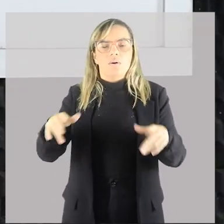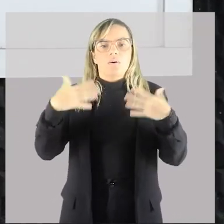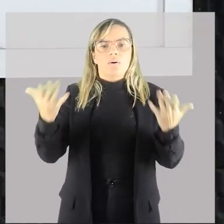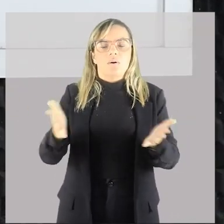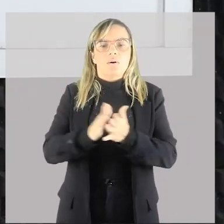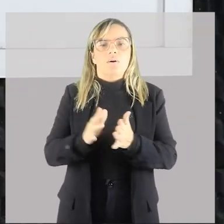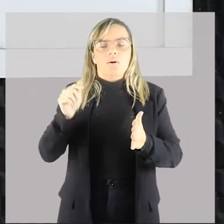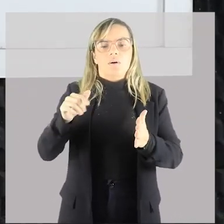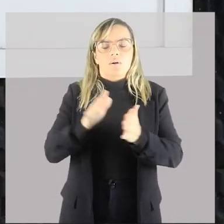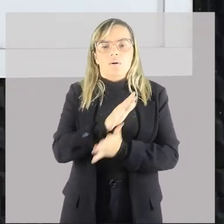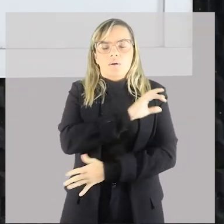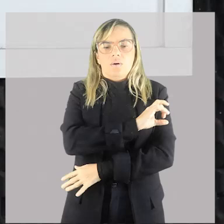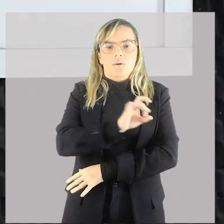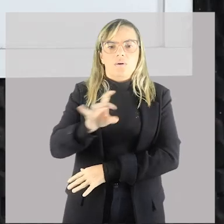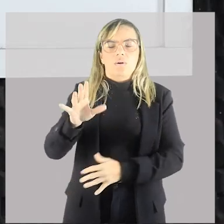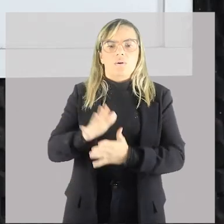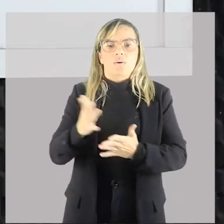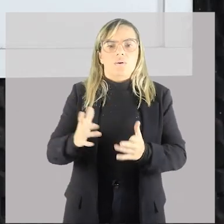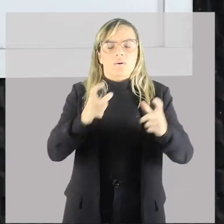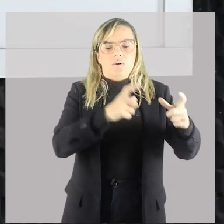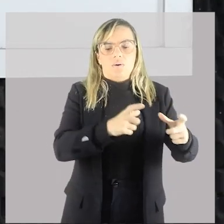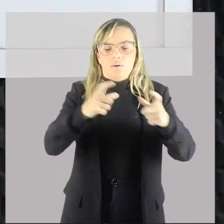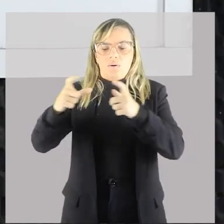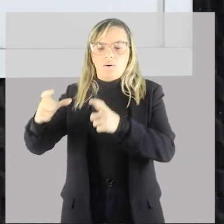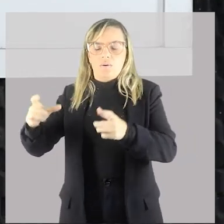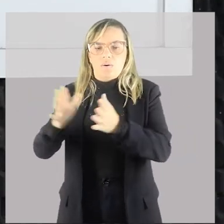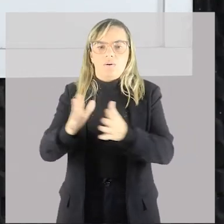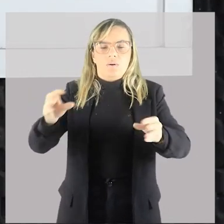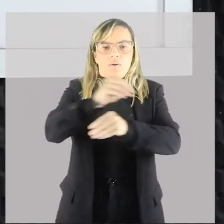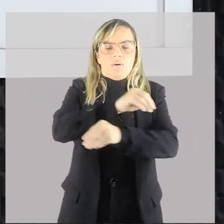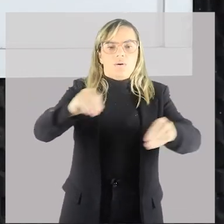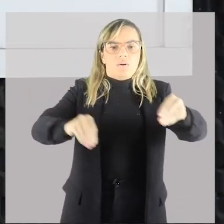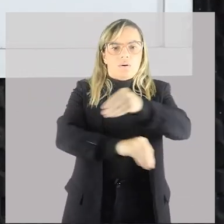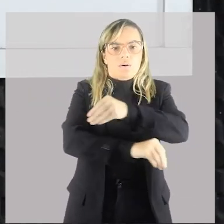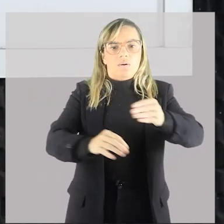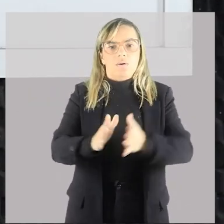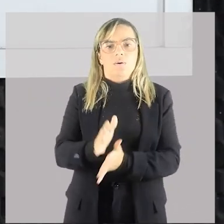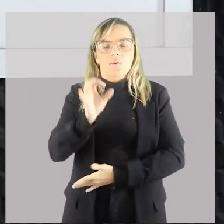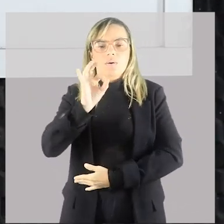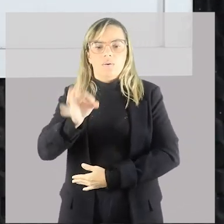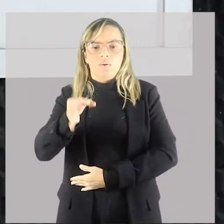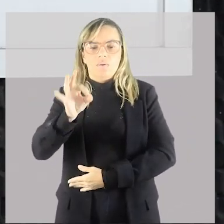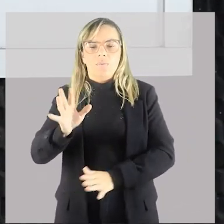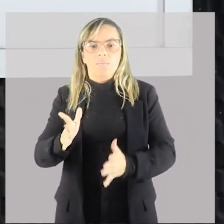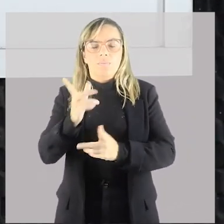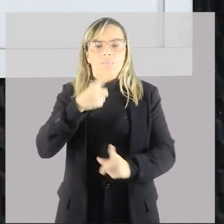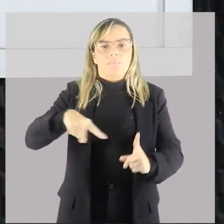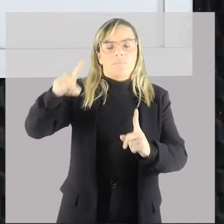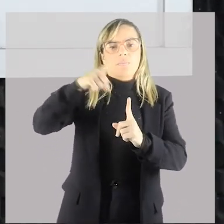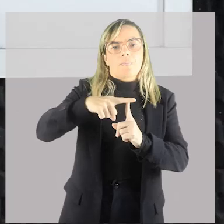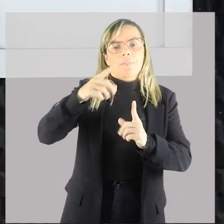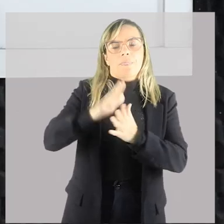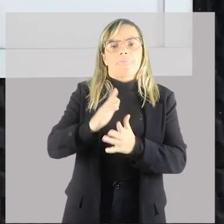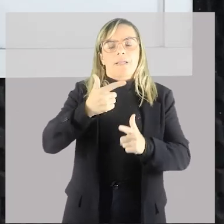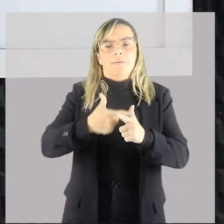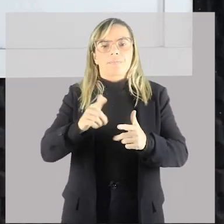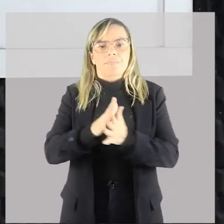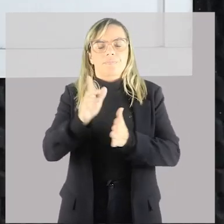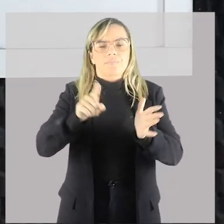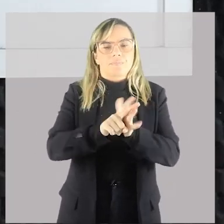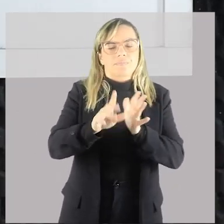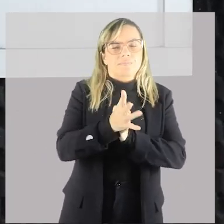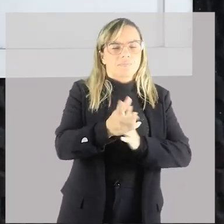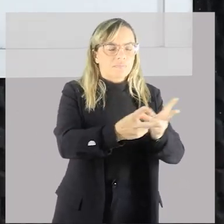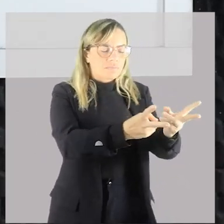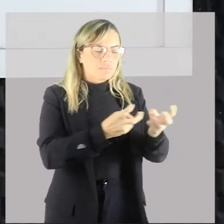outro apenas pela posição, apenas pela troca, certo? Então, esse tipo de problema, onde você